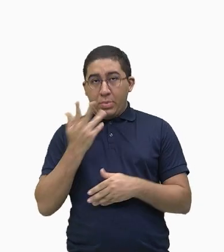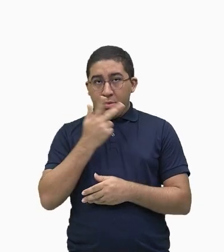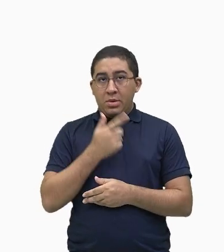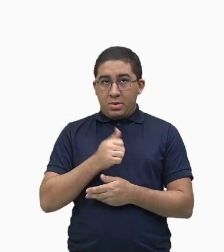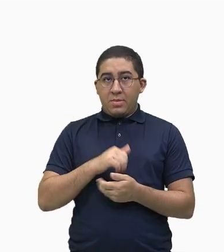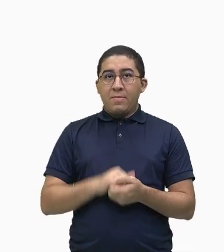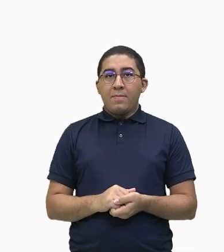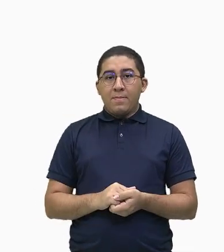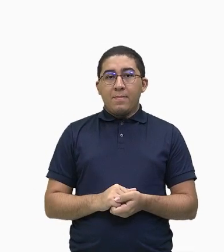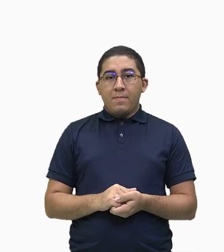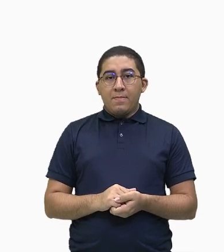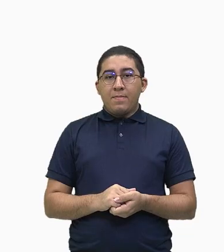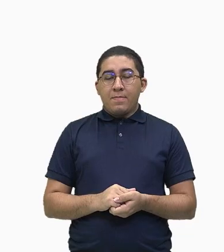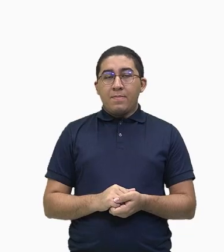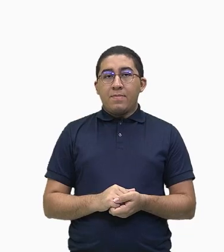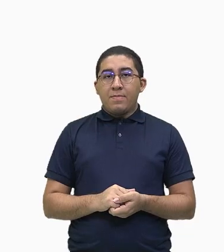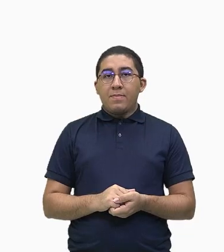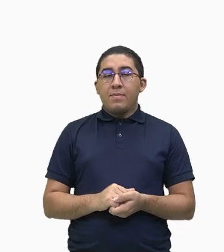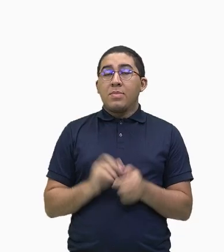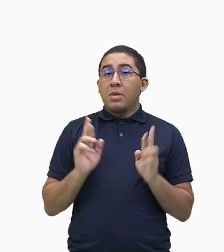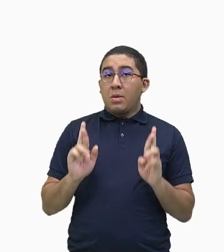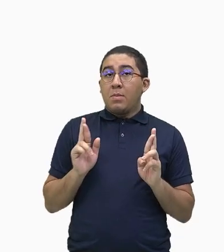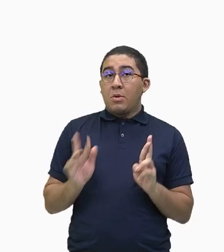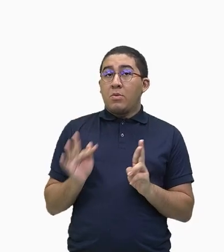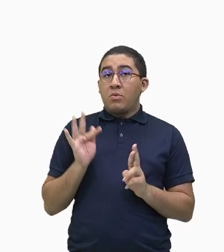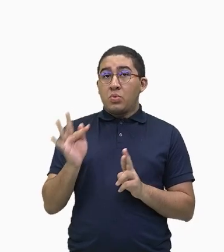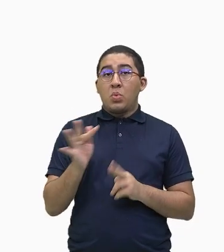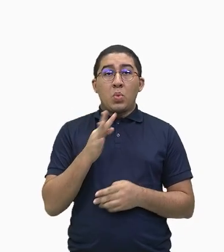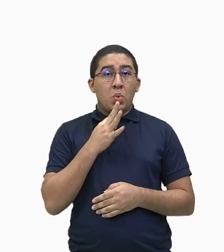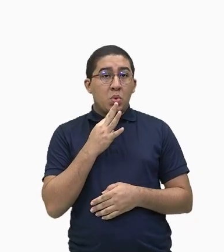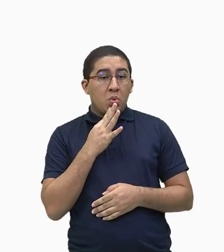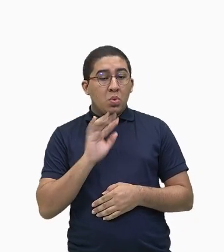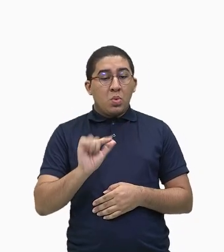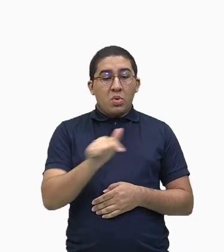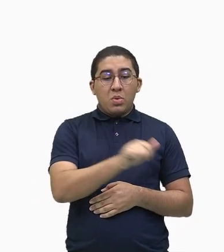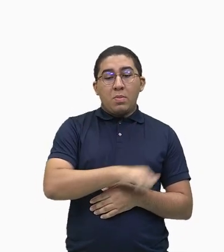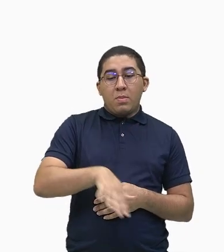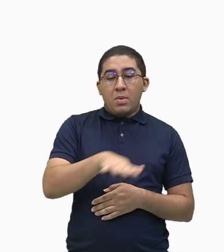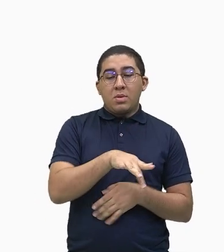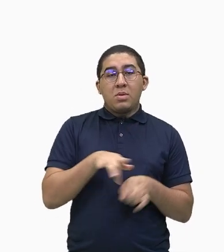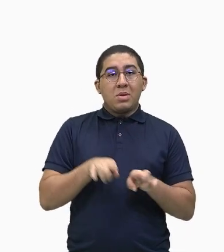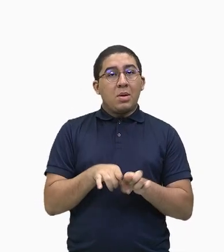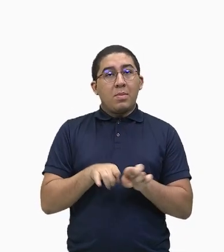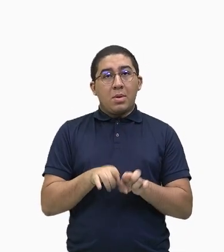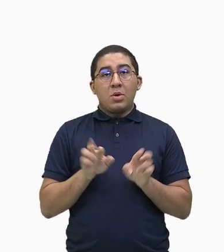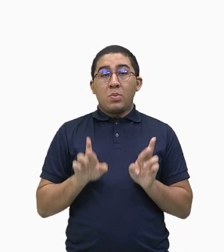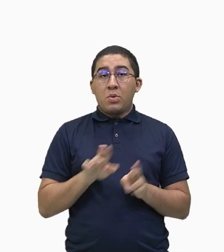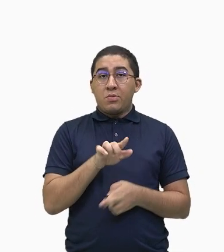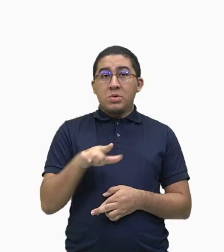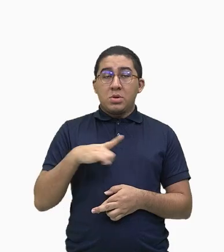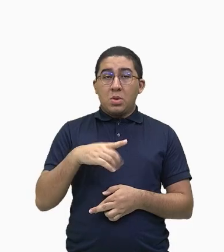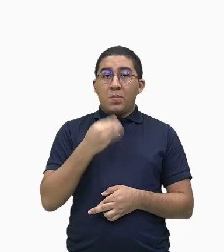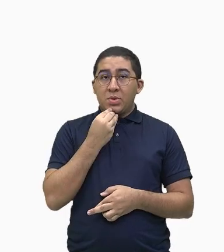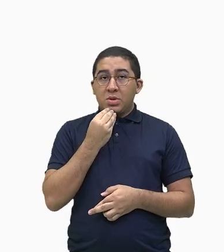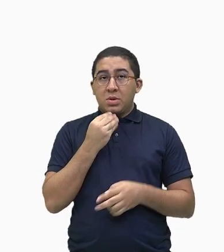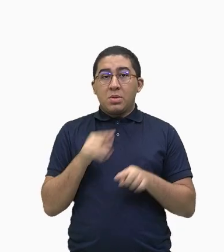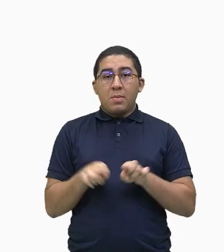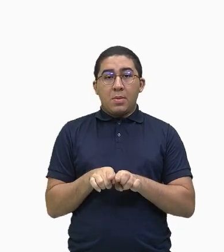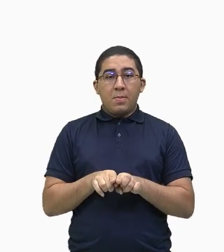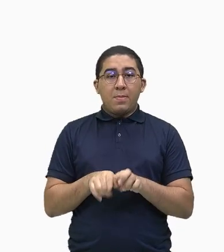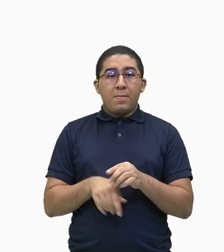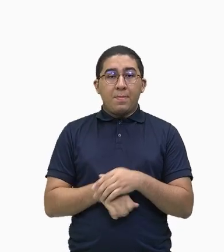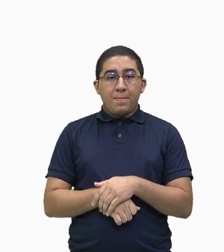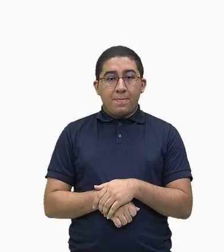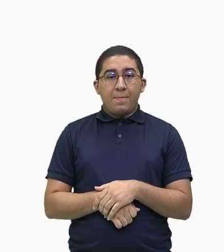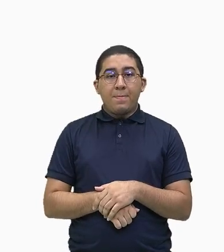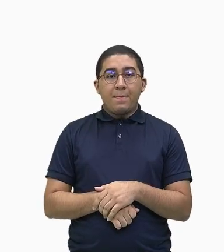poder conhecer os outros pontos extremos e vocês também espero que tenham essa oportunidade. E na